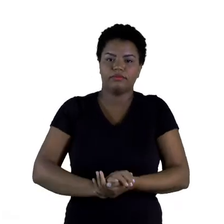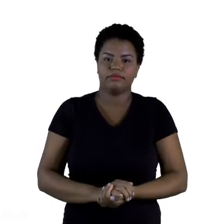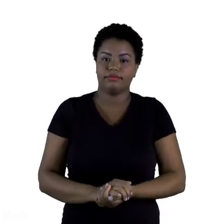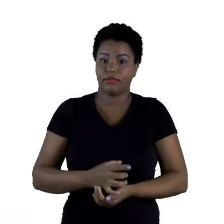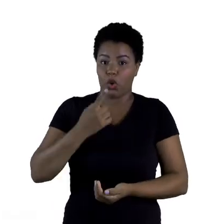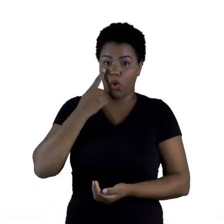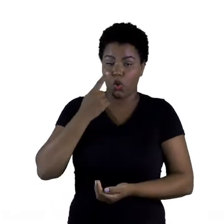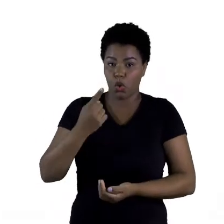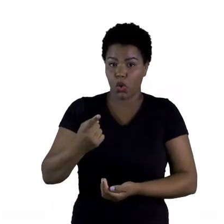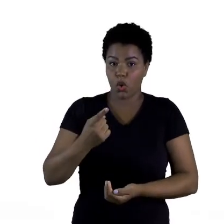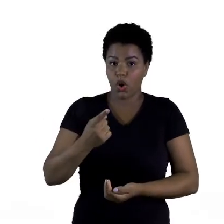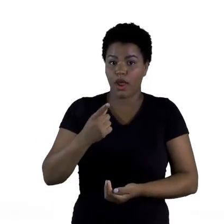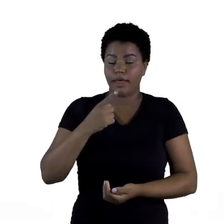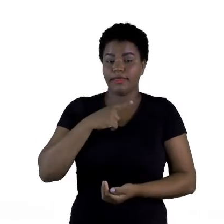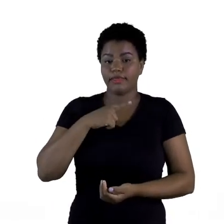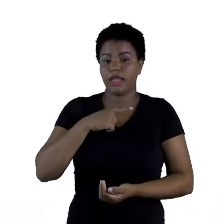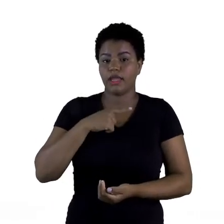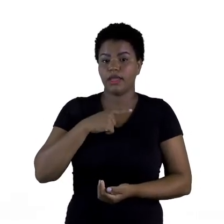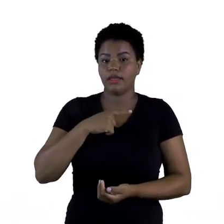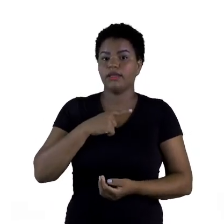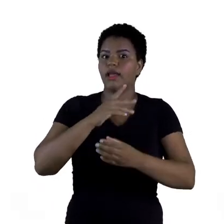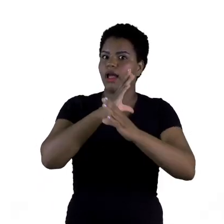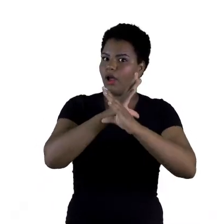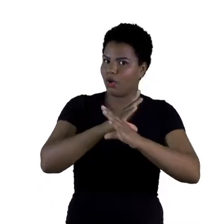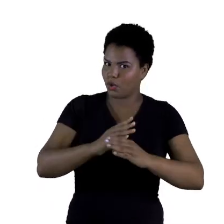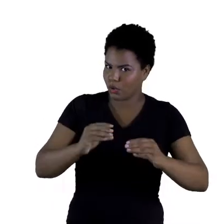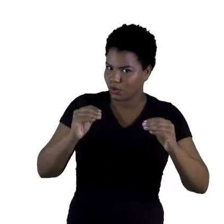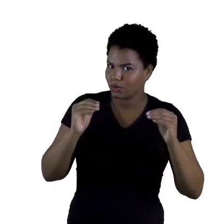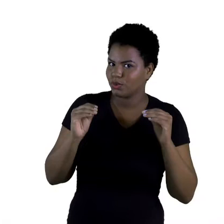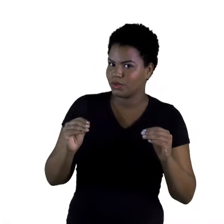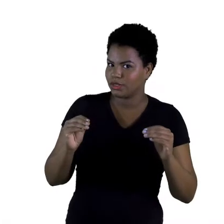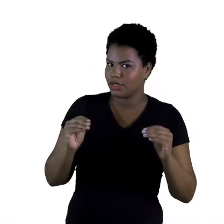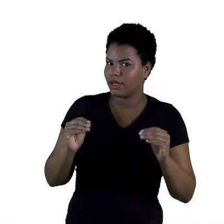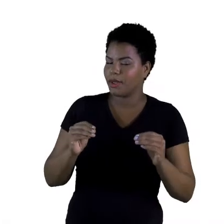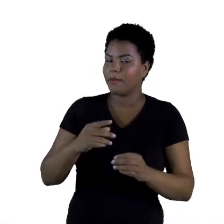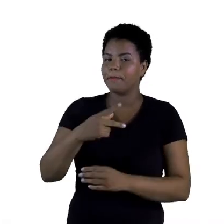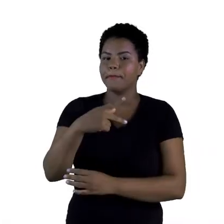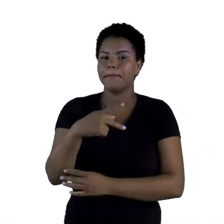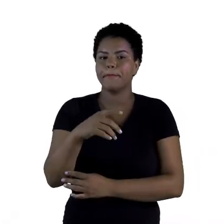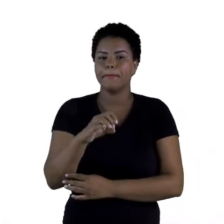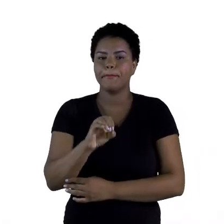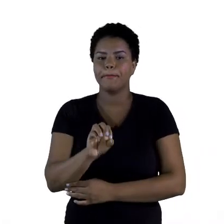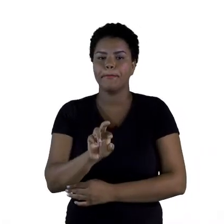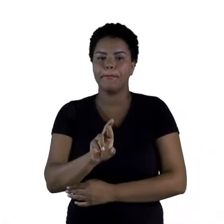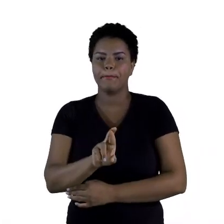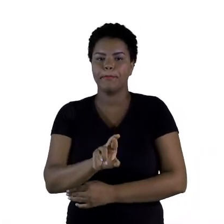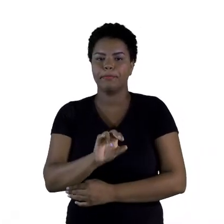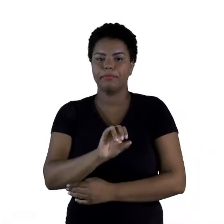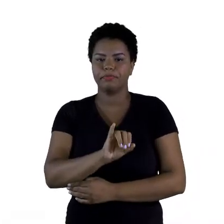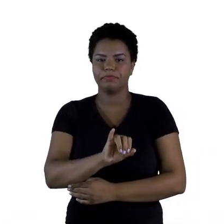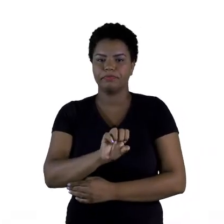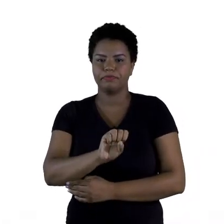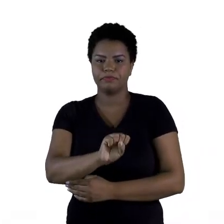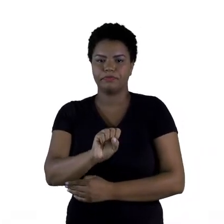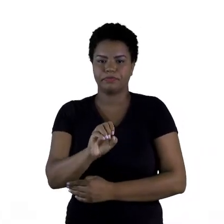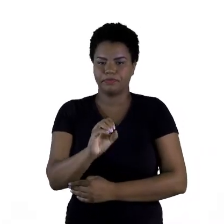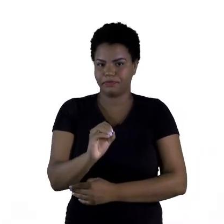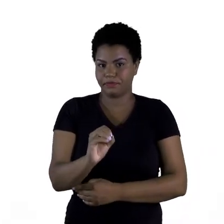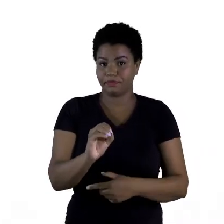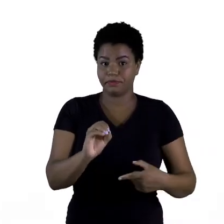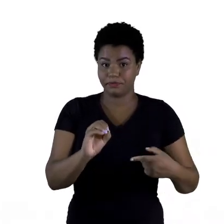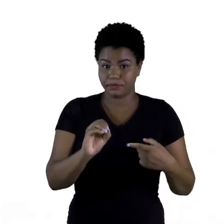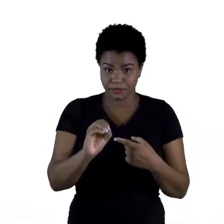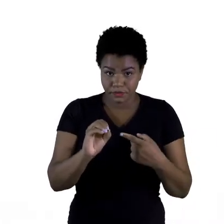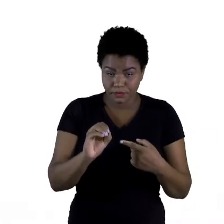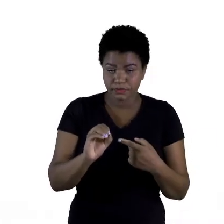temos a conjugação, a conjunção por isso. Essa conjunção por